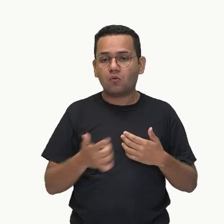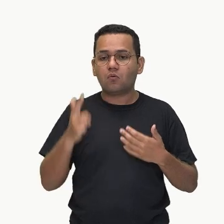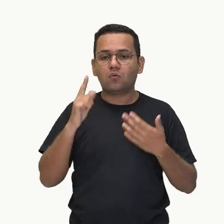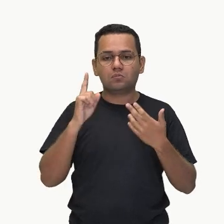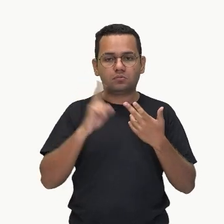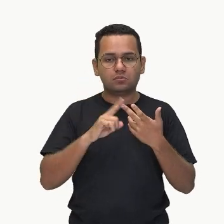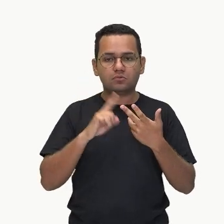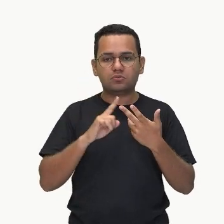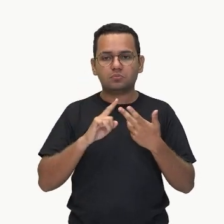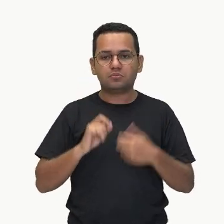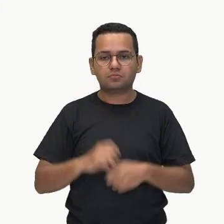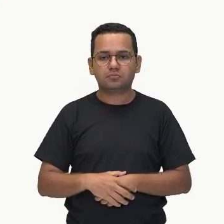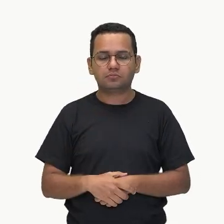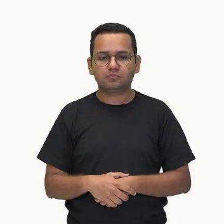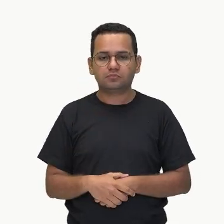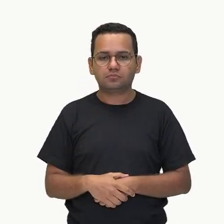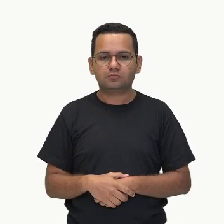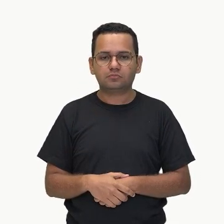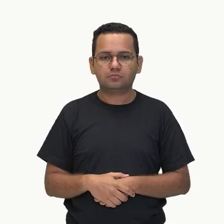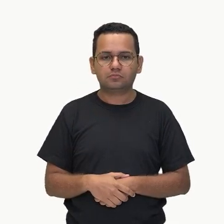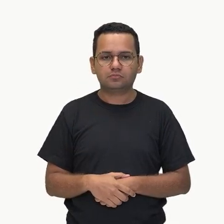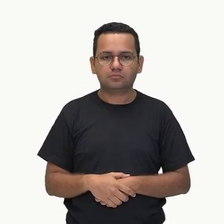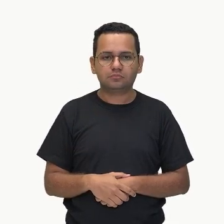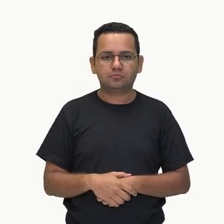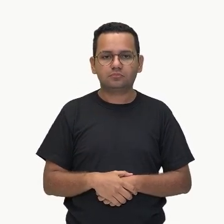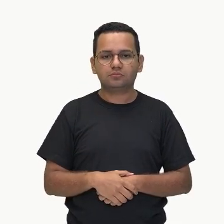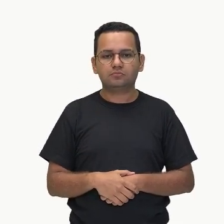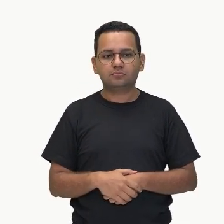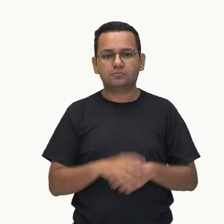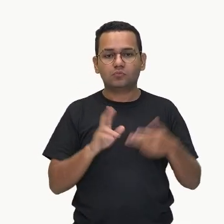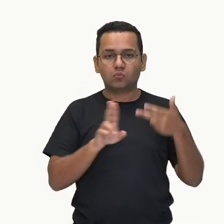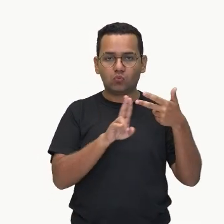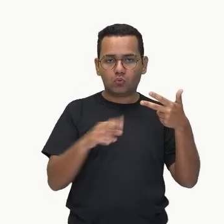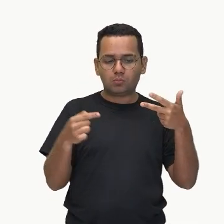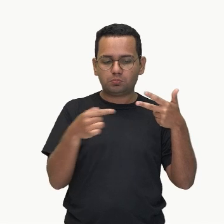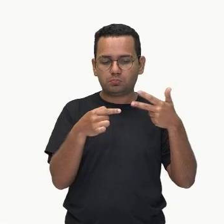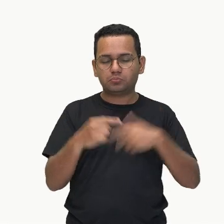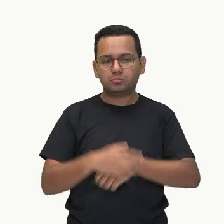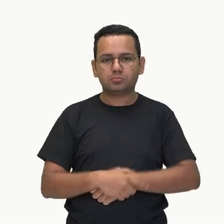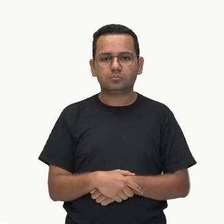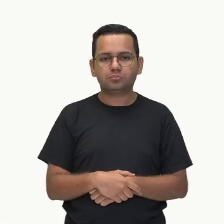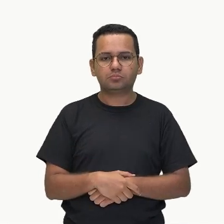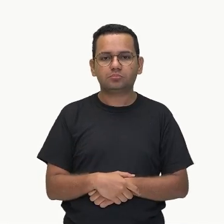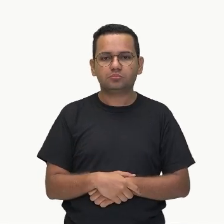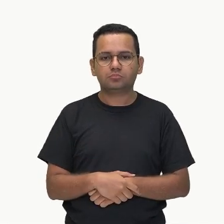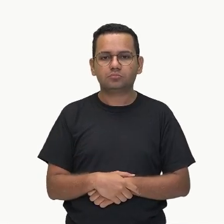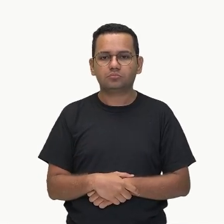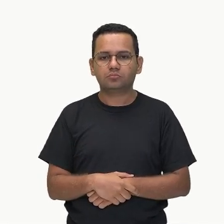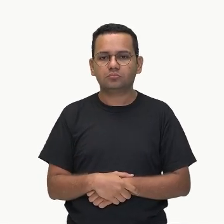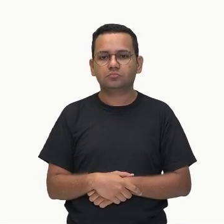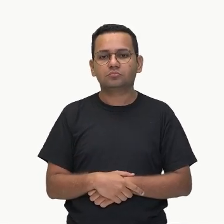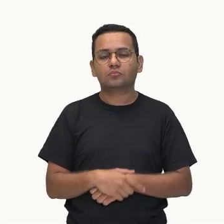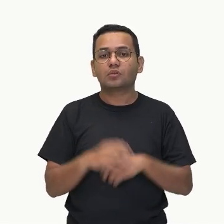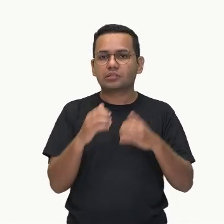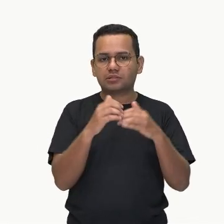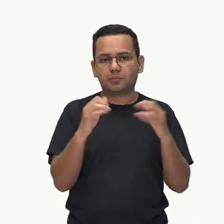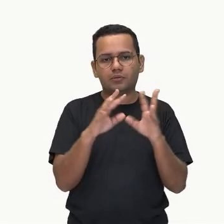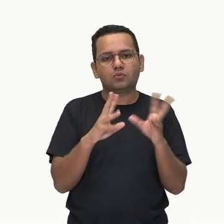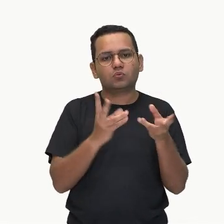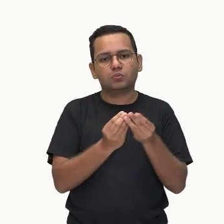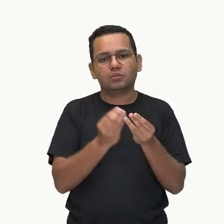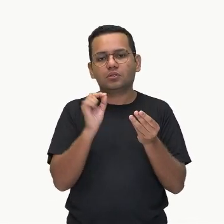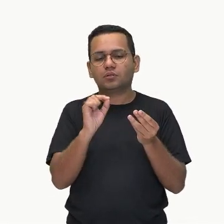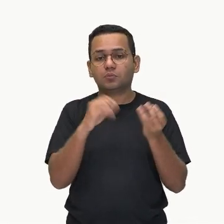misturas homogêneas é a extração. Esse método ele é utilizado para separar substâncias de uma mistura utilizando